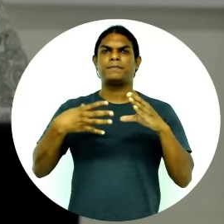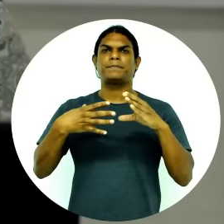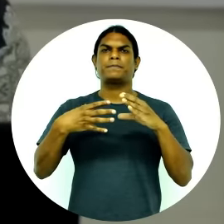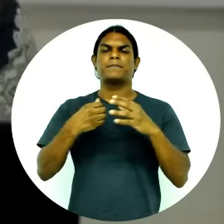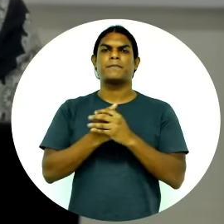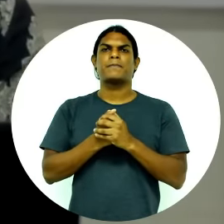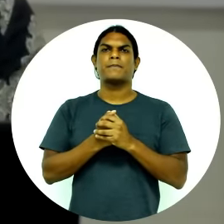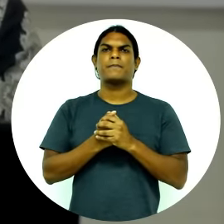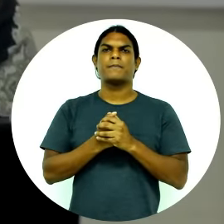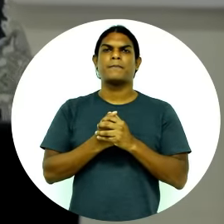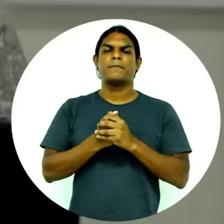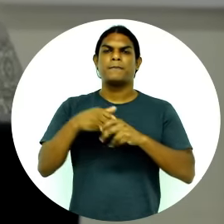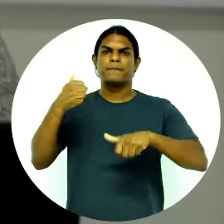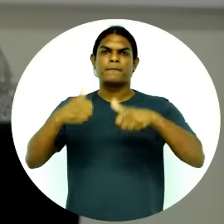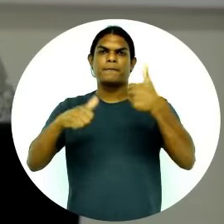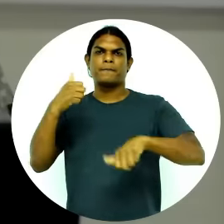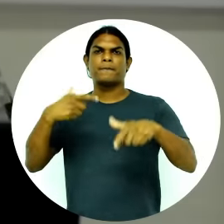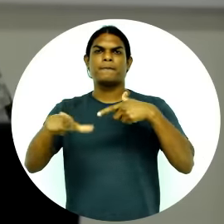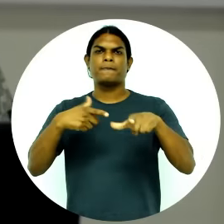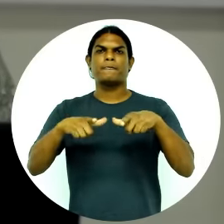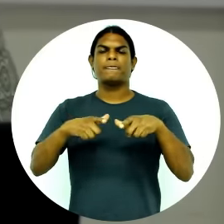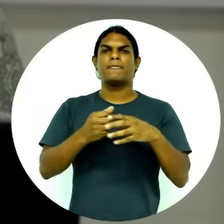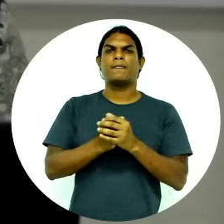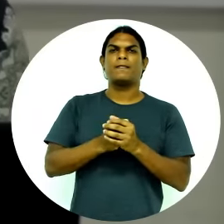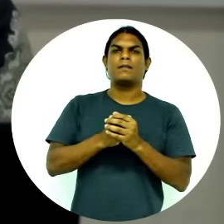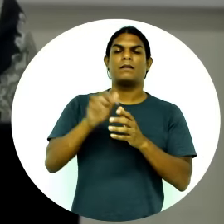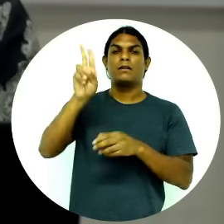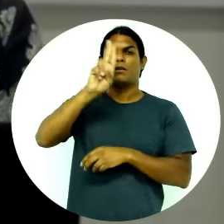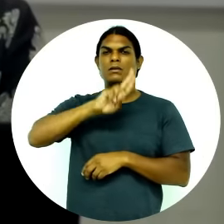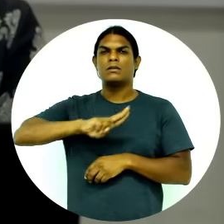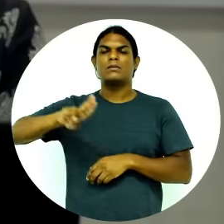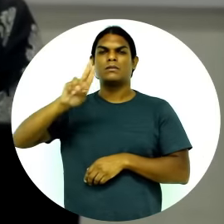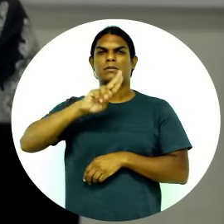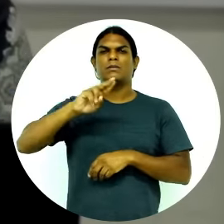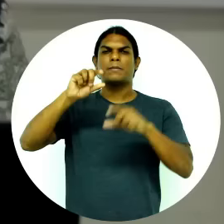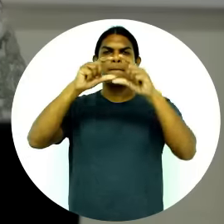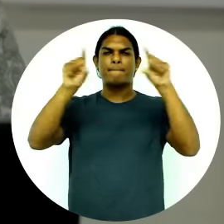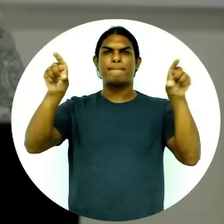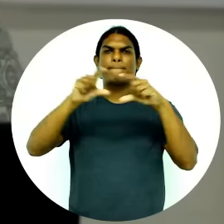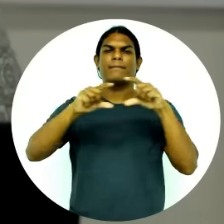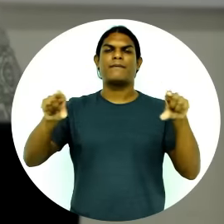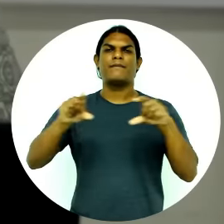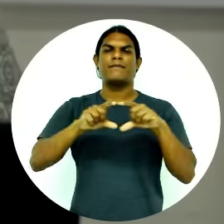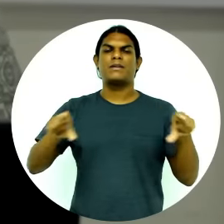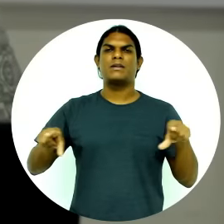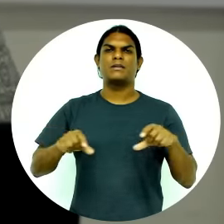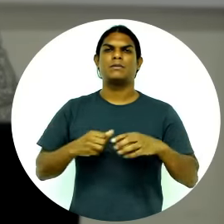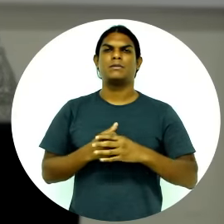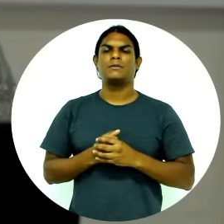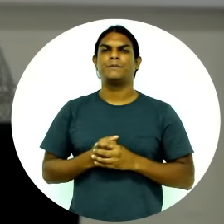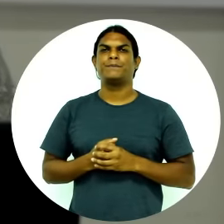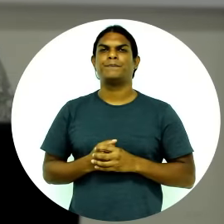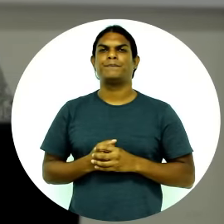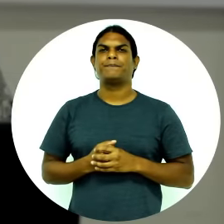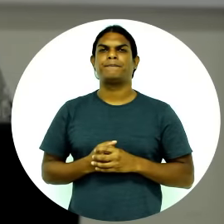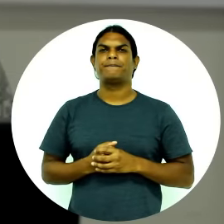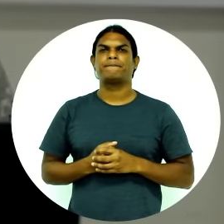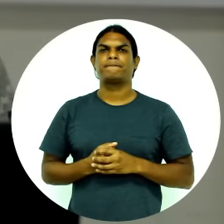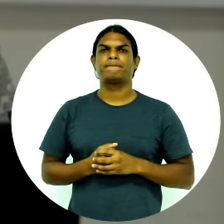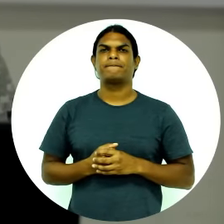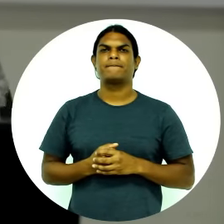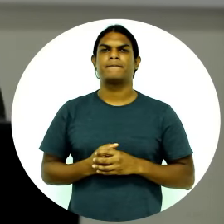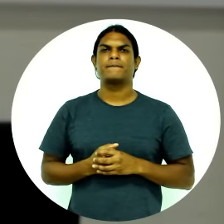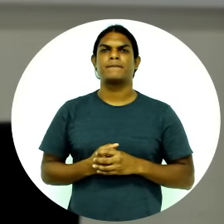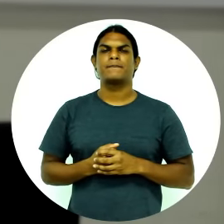disciplina, vocês têm de uma forma mais prática um exemplo dessas escalas gráficas. É muito importante que vocês deem uma